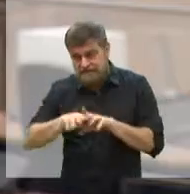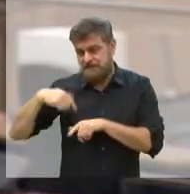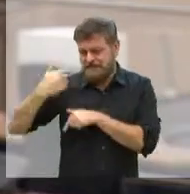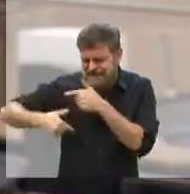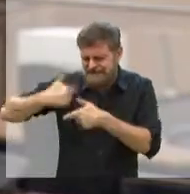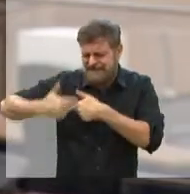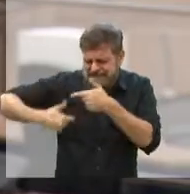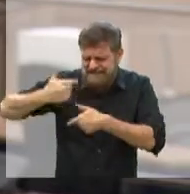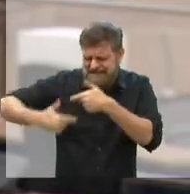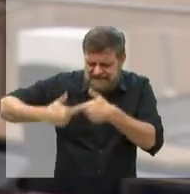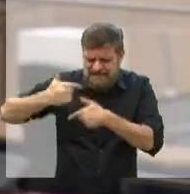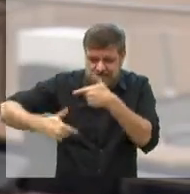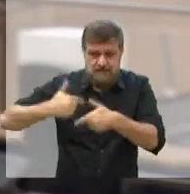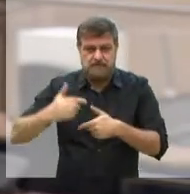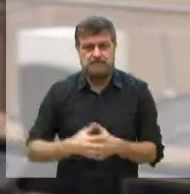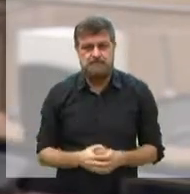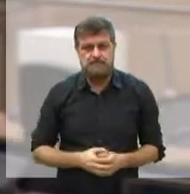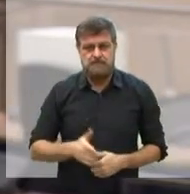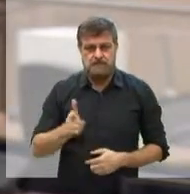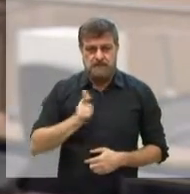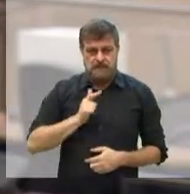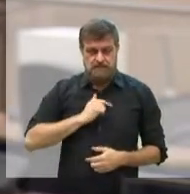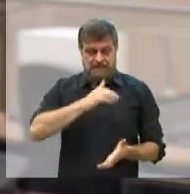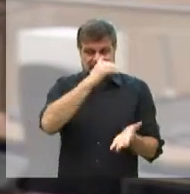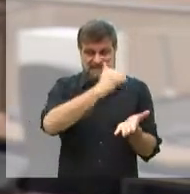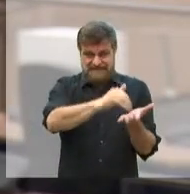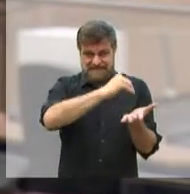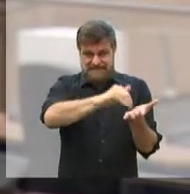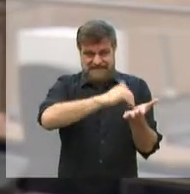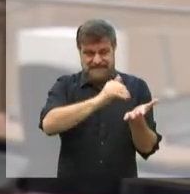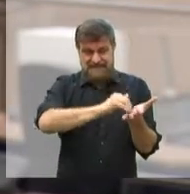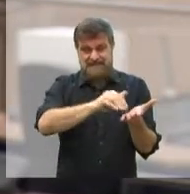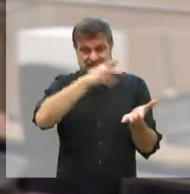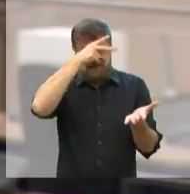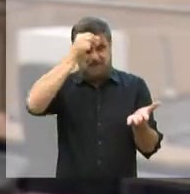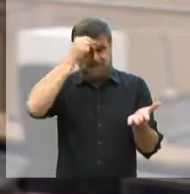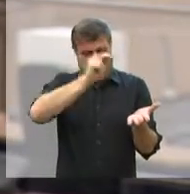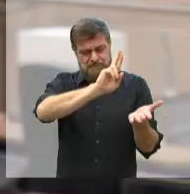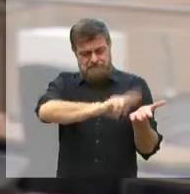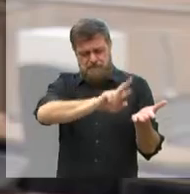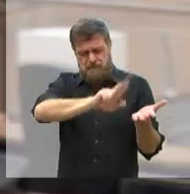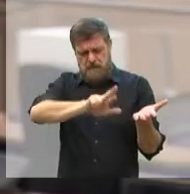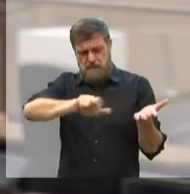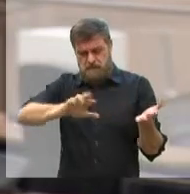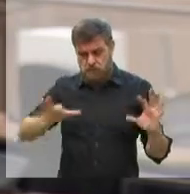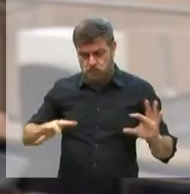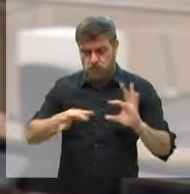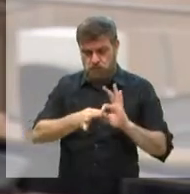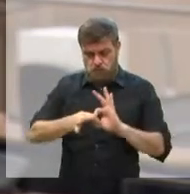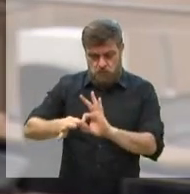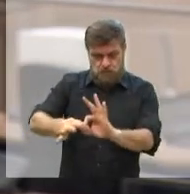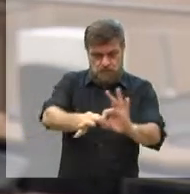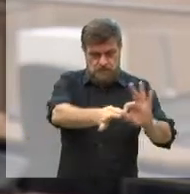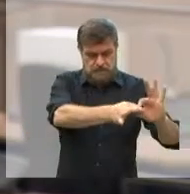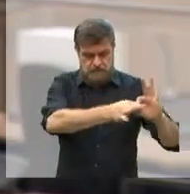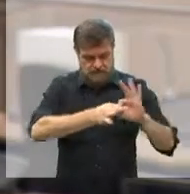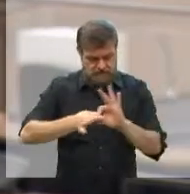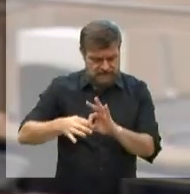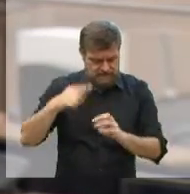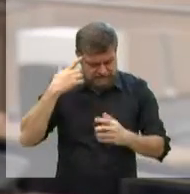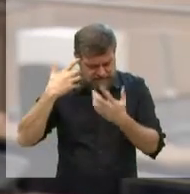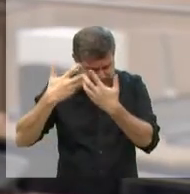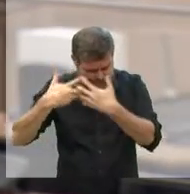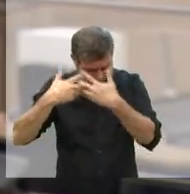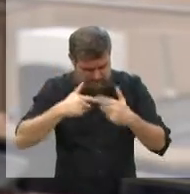trabalhos enormes e as diversas secretarias municipais, reuniram-se e começou-se um